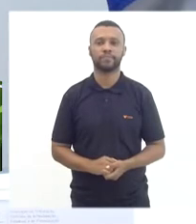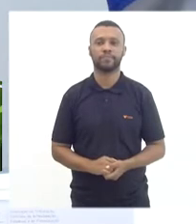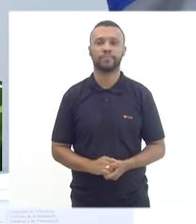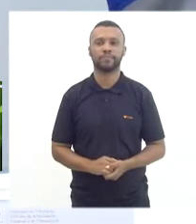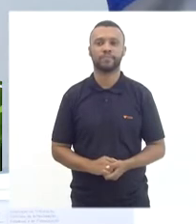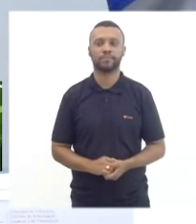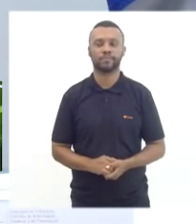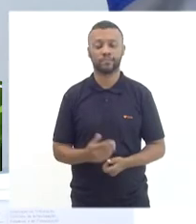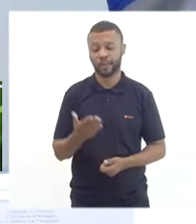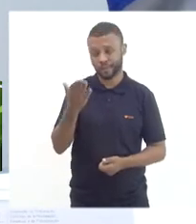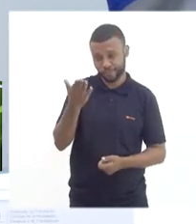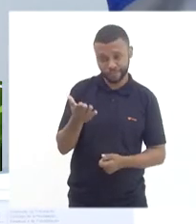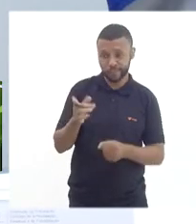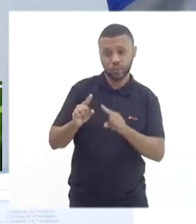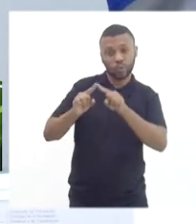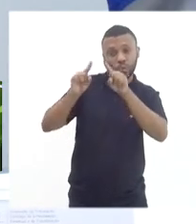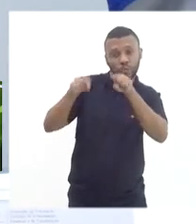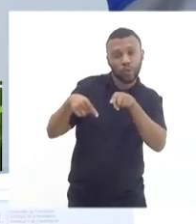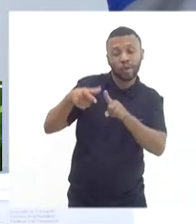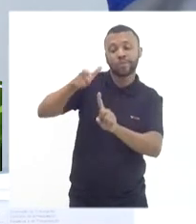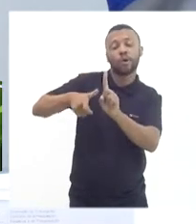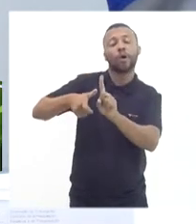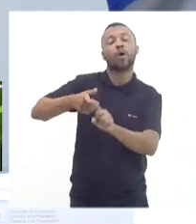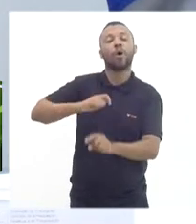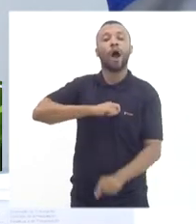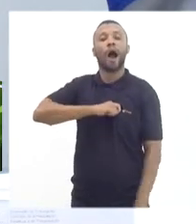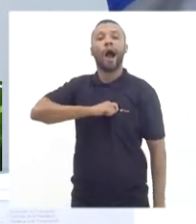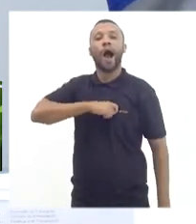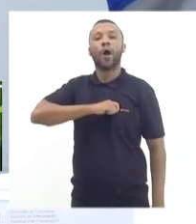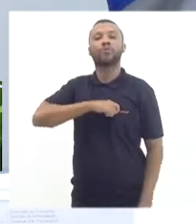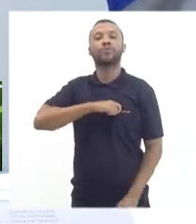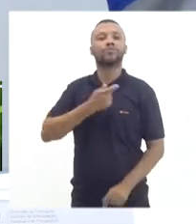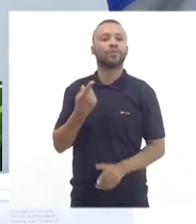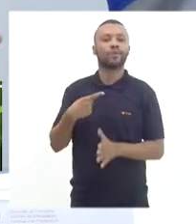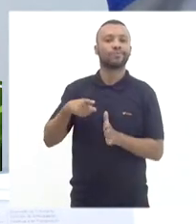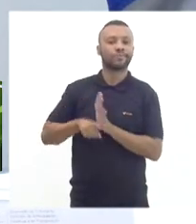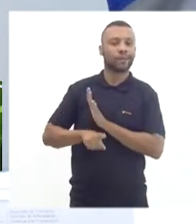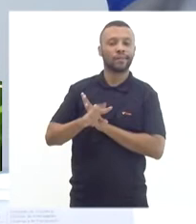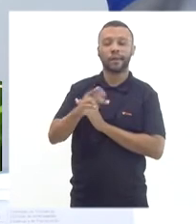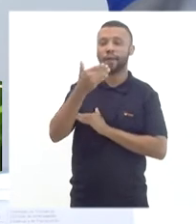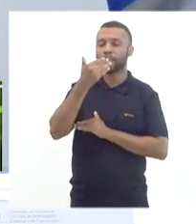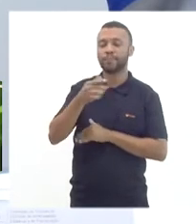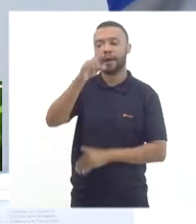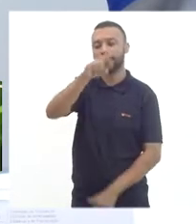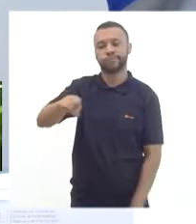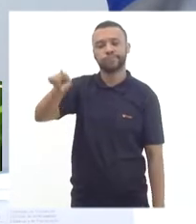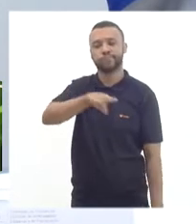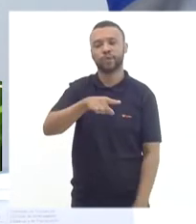O senhor, que eu digo o senhor, o auditor fiscal que lá tiver censado, vai tirar fora.